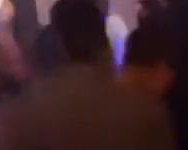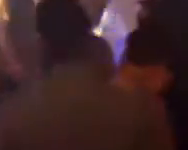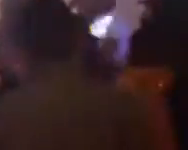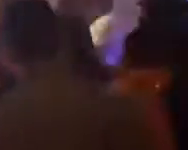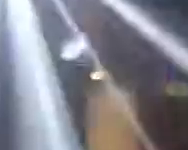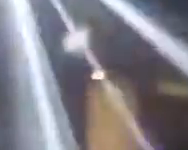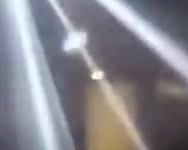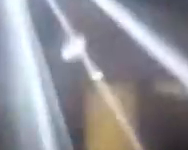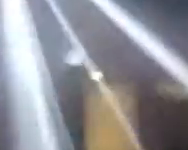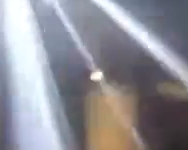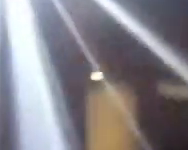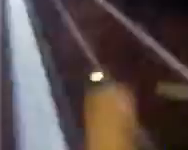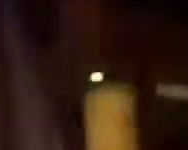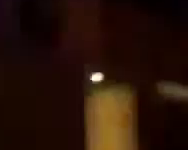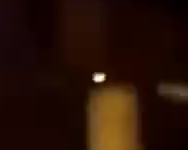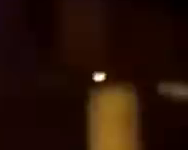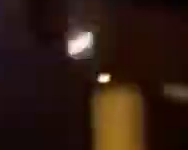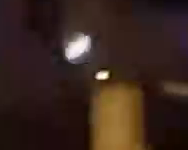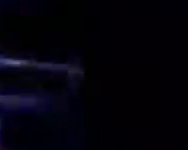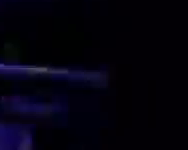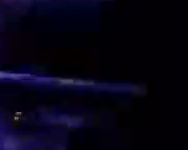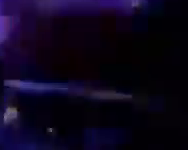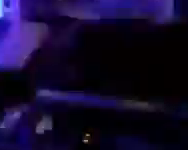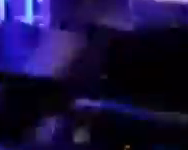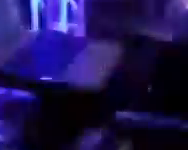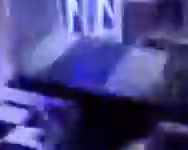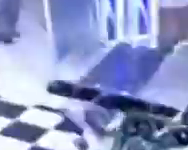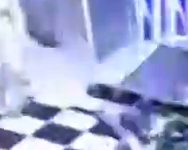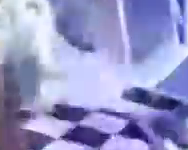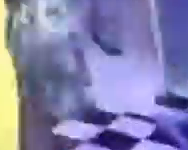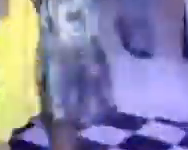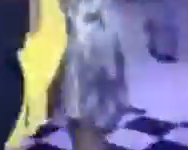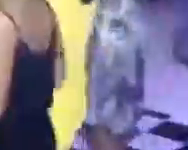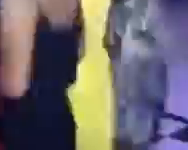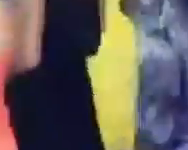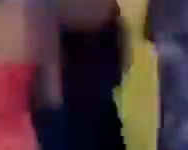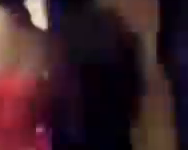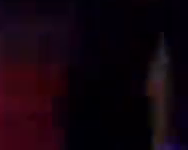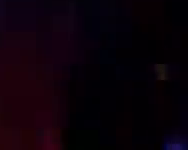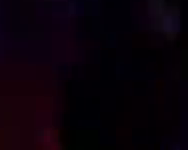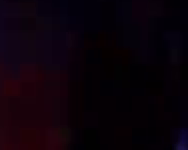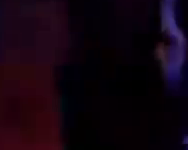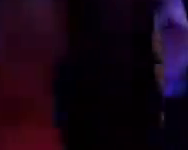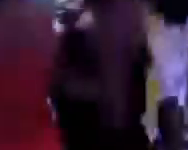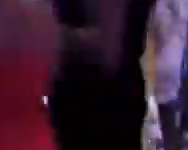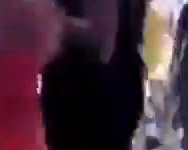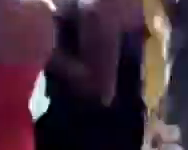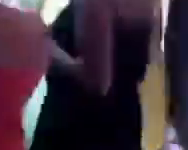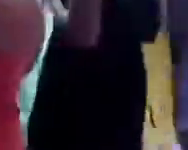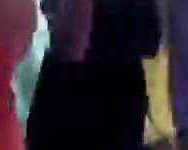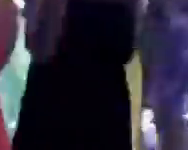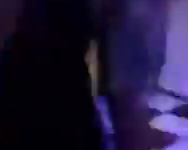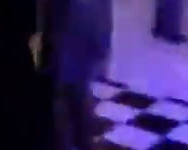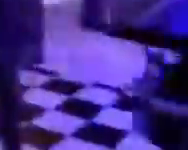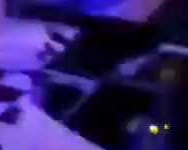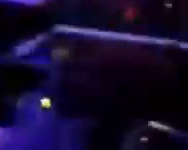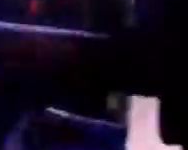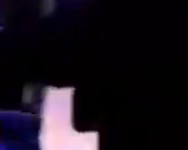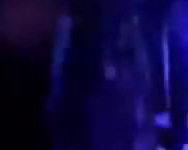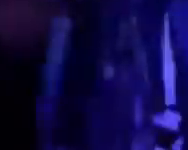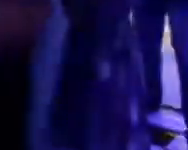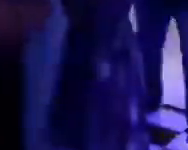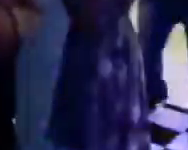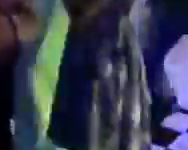Né? A ML Eventos disponibiliza o DJ ideal para sua festa ou evento. Os hits da atualidade e os